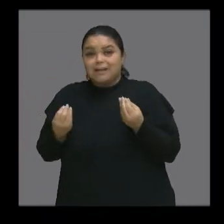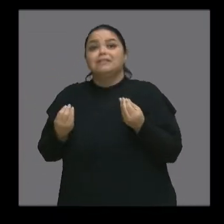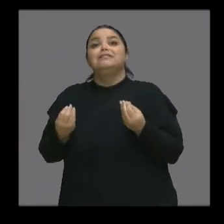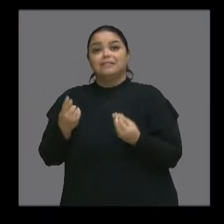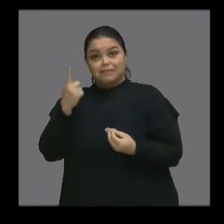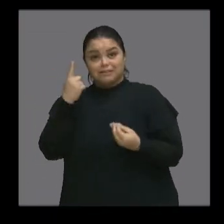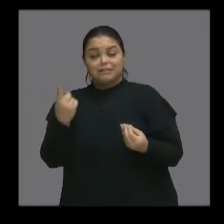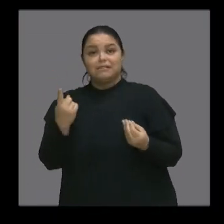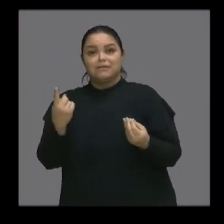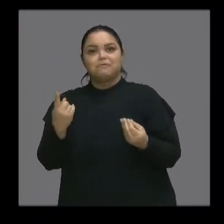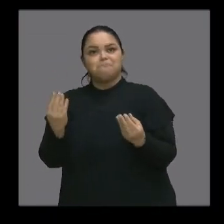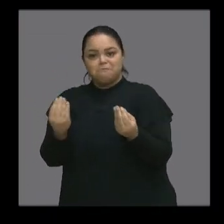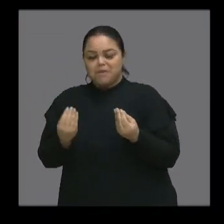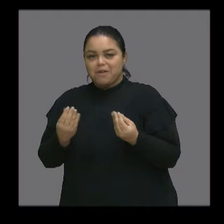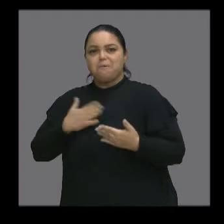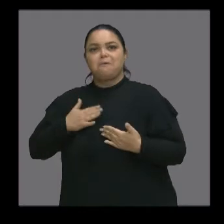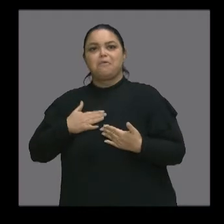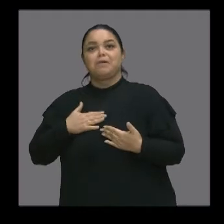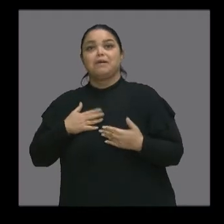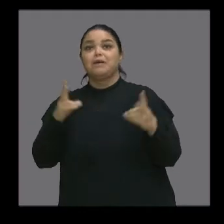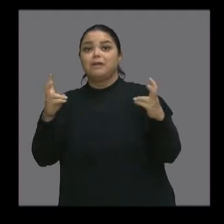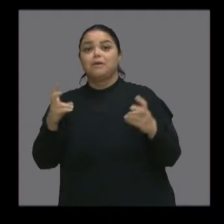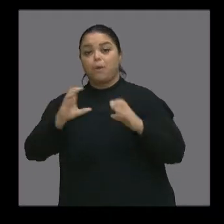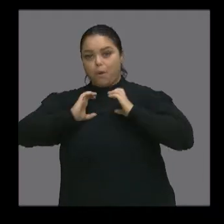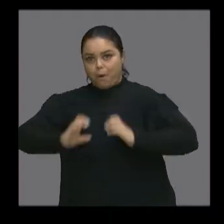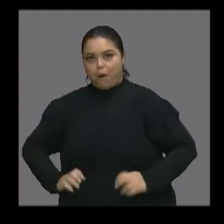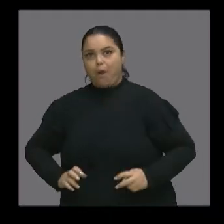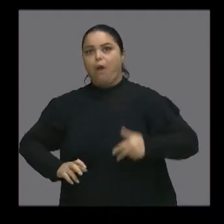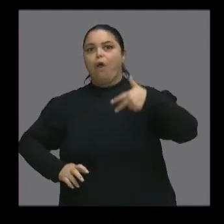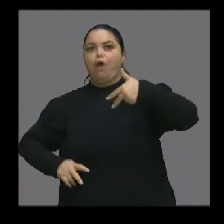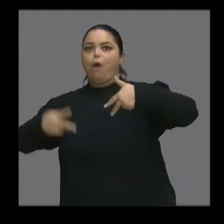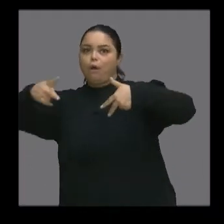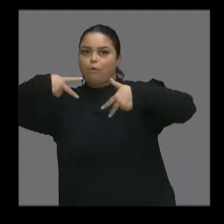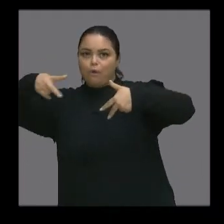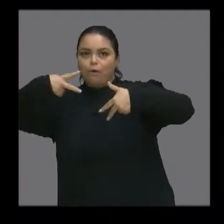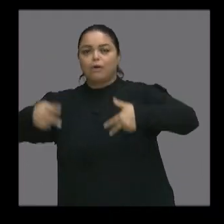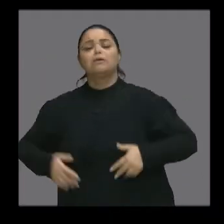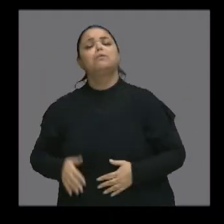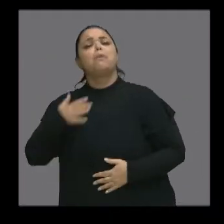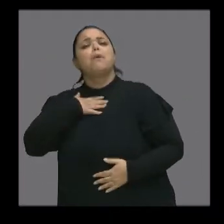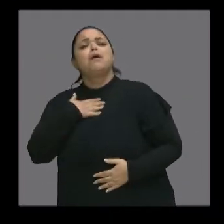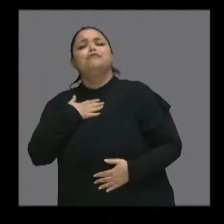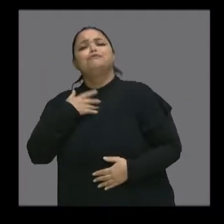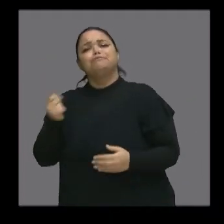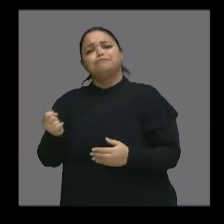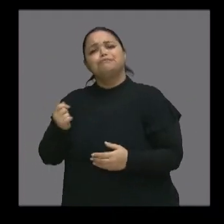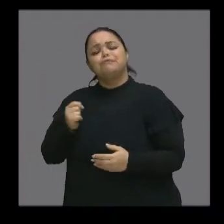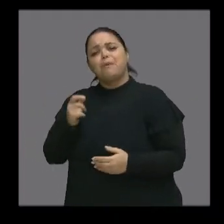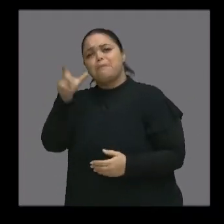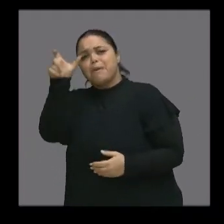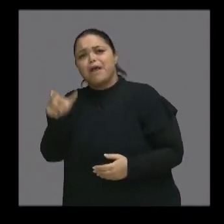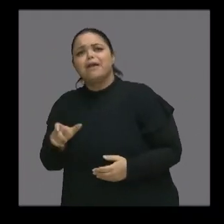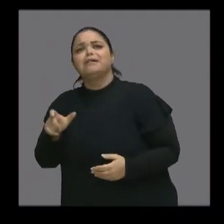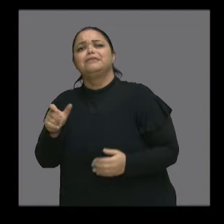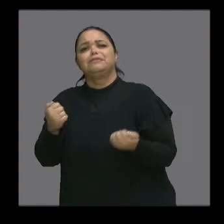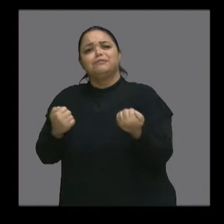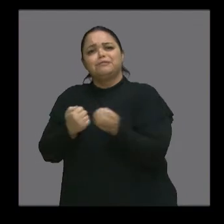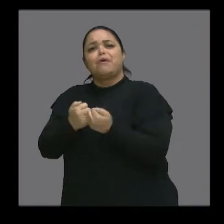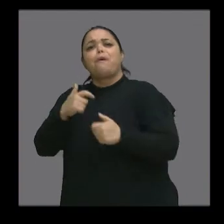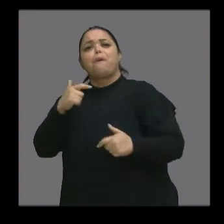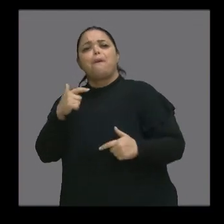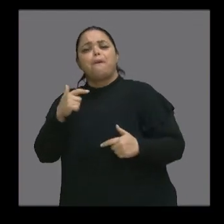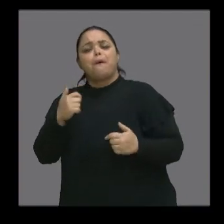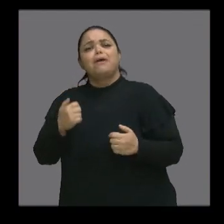intenção oferecida a mim do título de cidadão joseense, a princípio a partir de uma pessoa parceira de